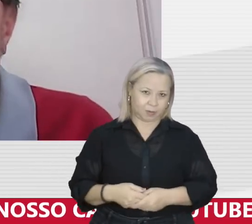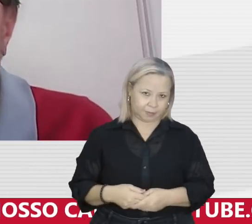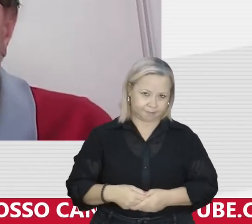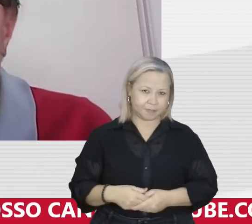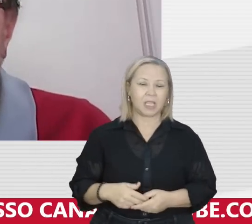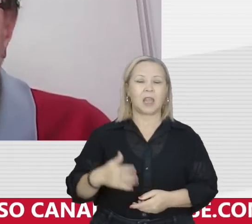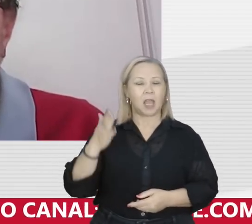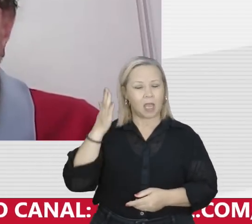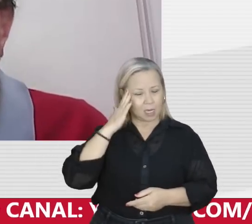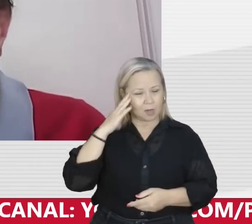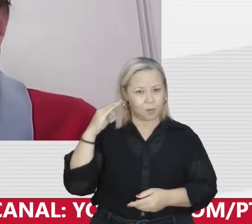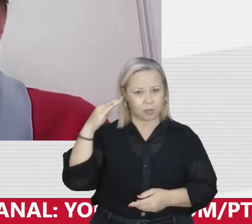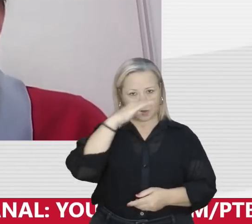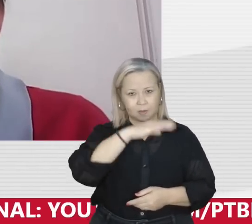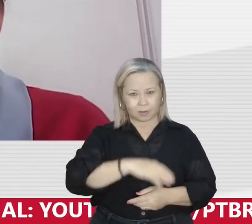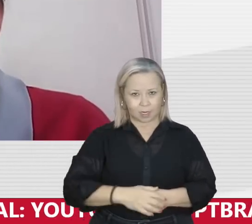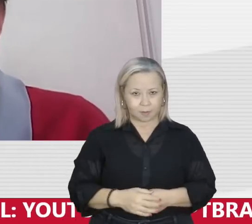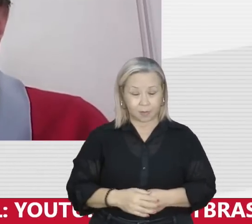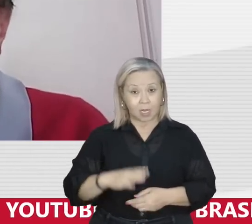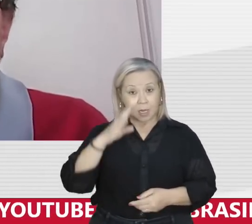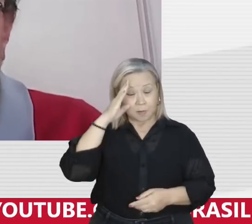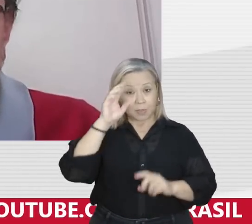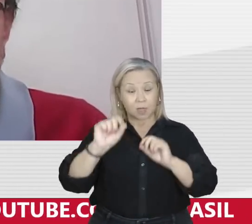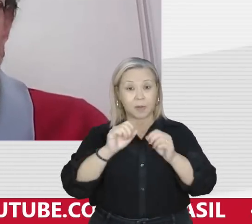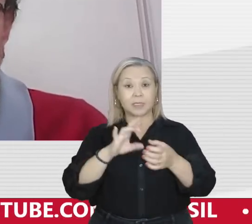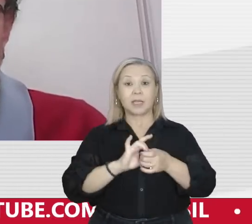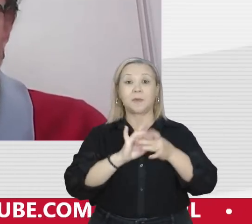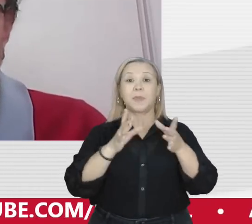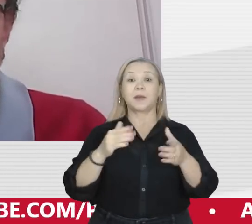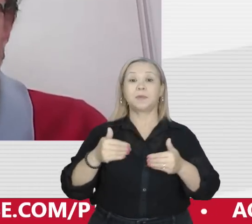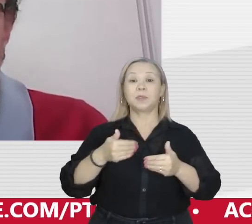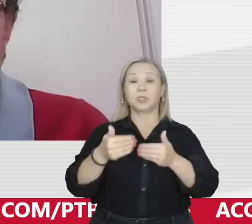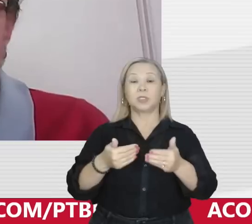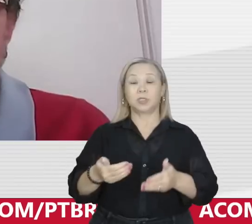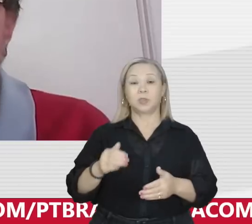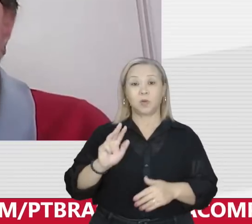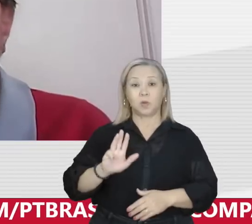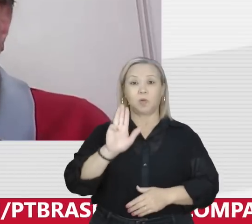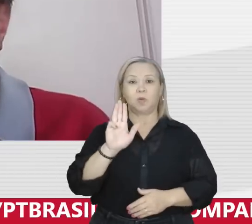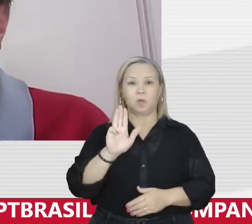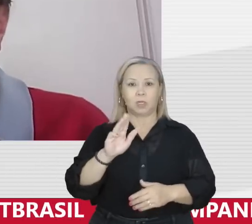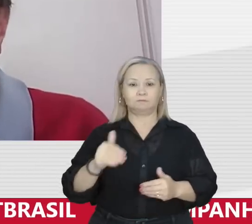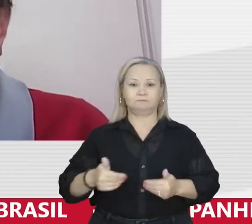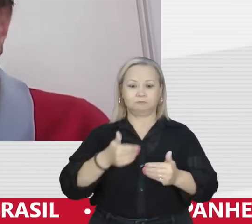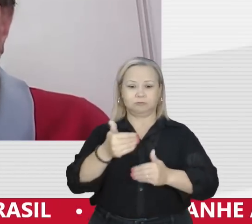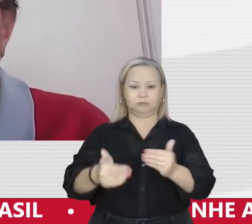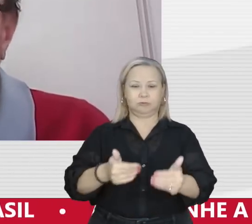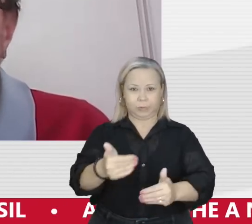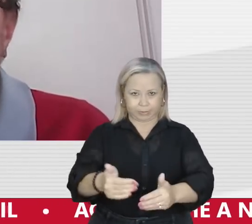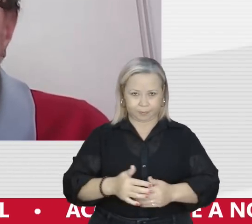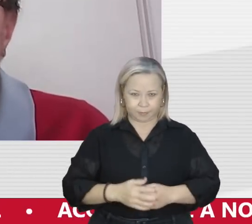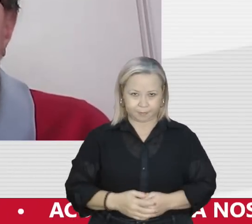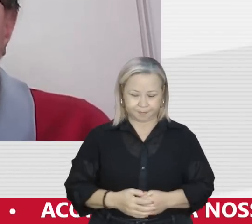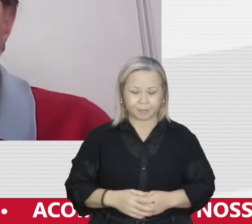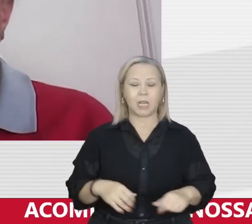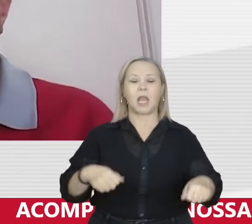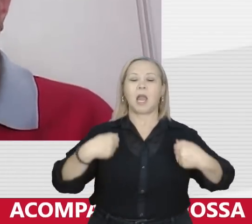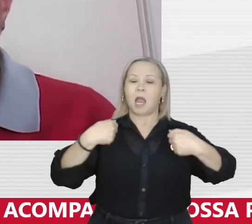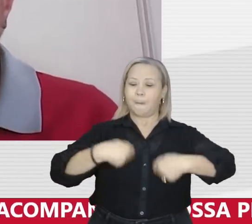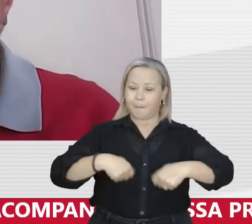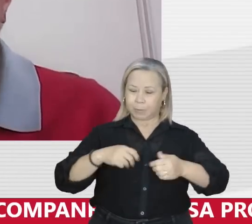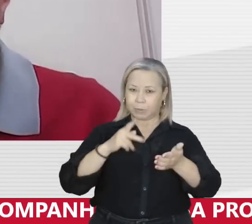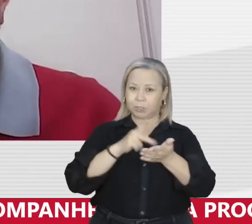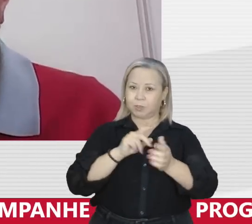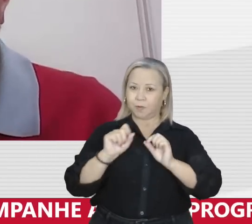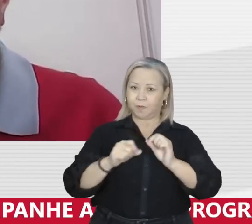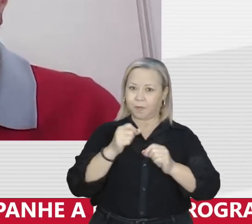ele permitir que o Lula avance sobre o centro político. Então, ele precisa, de fato, levar a